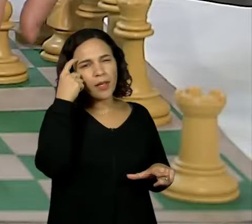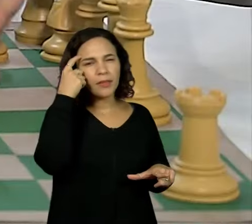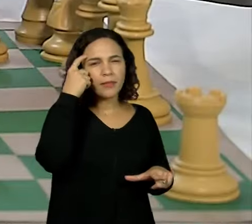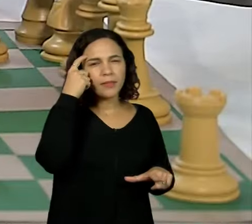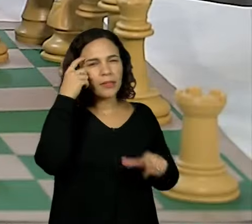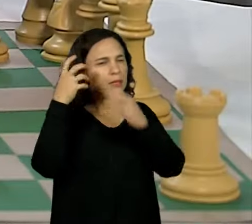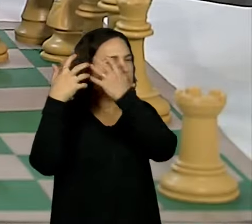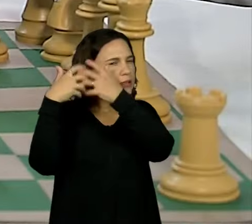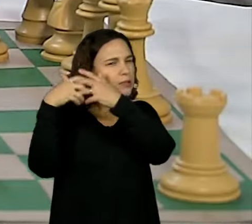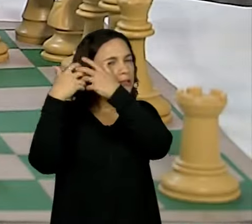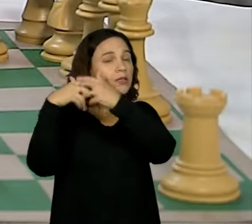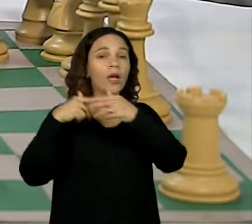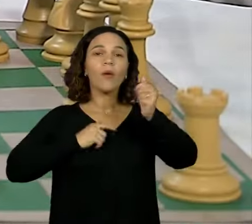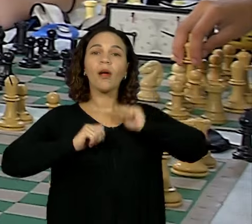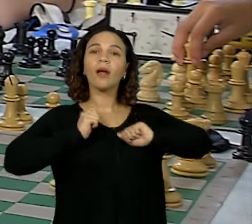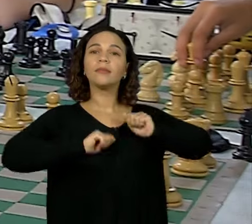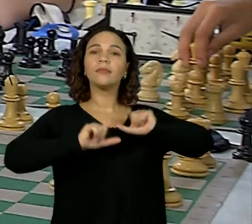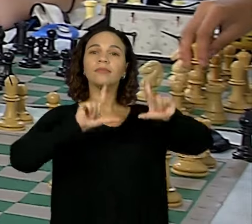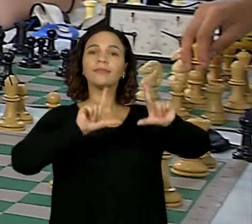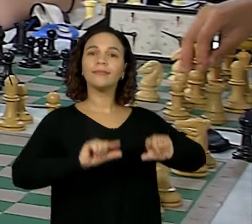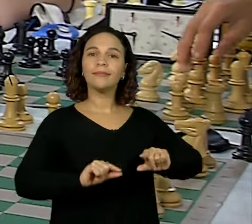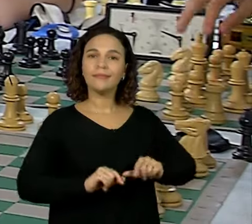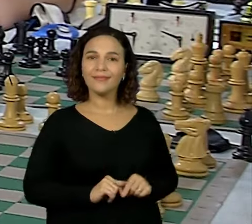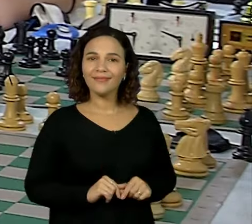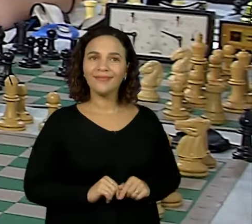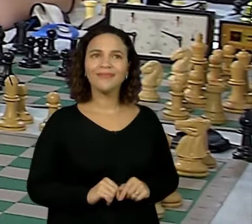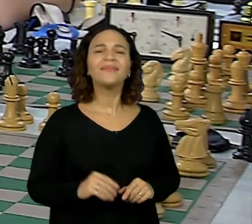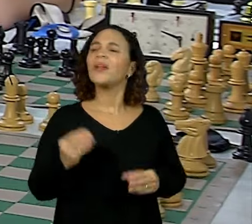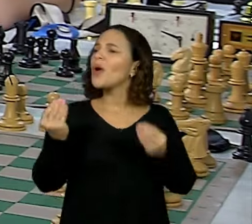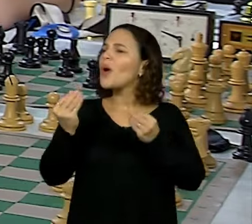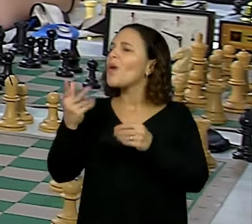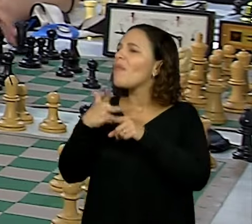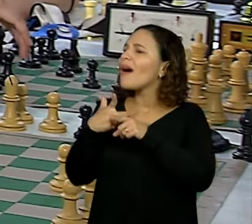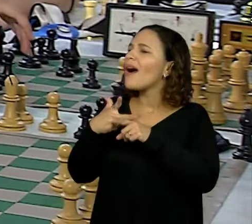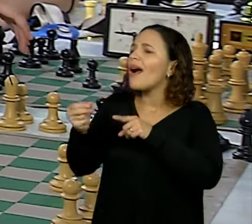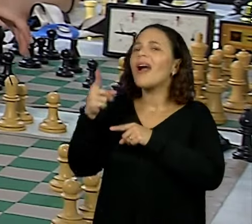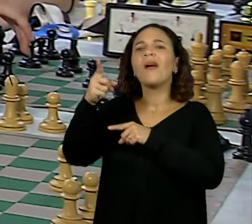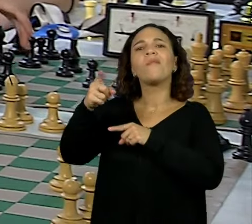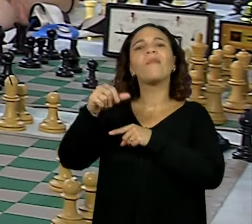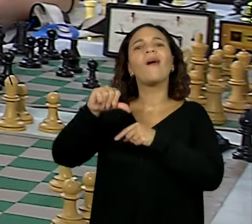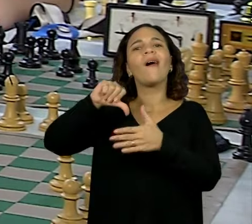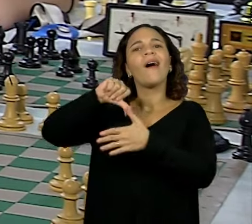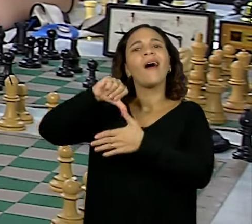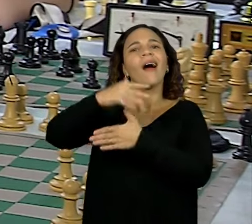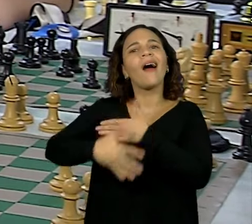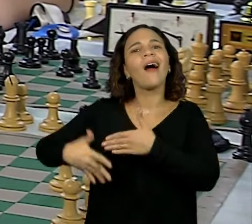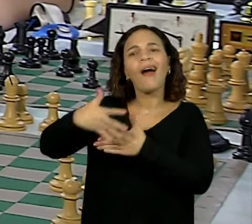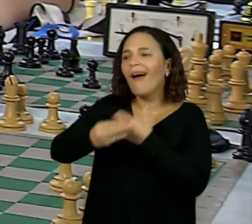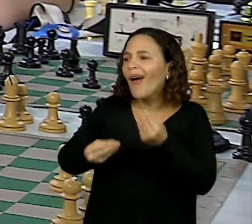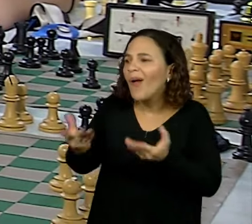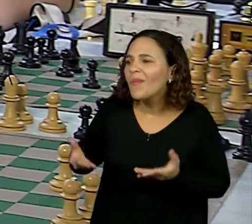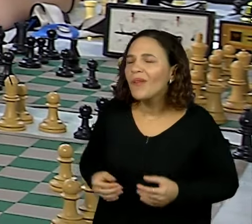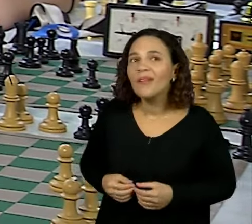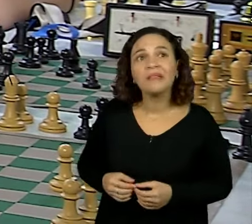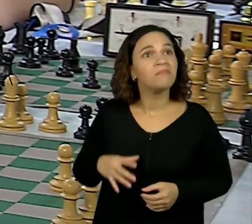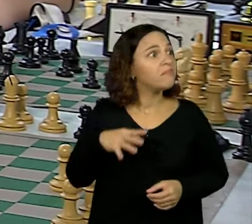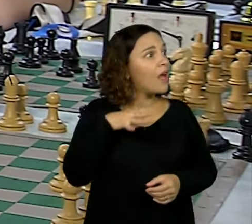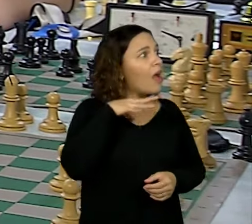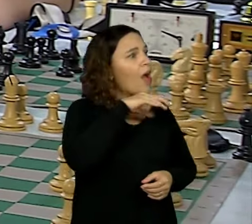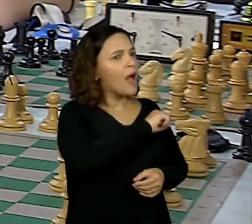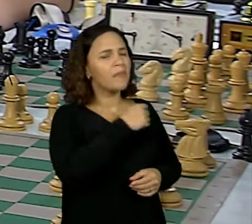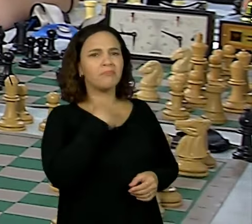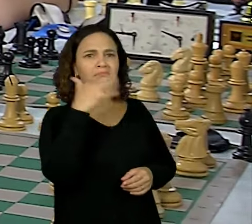acabei ficando bem menos ansiosa. Como foi ser campeã na seletiva do Sul-Americano? Então, foi meio rápido, assim,